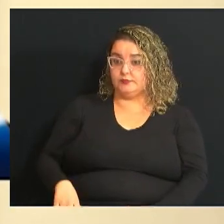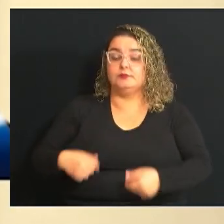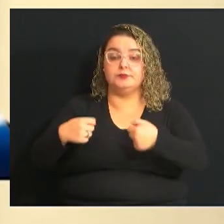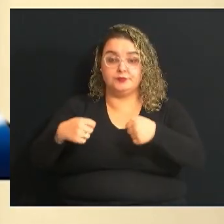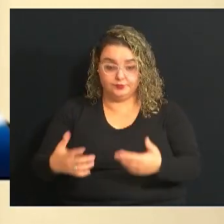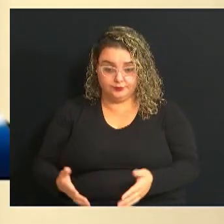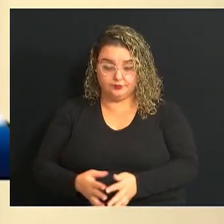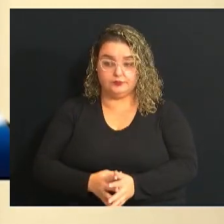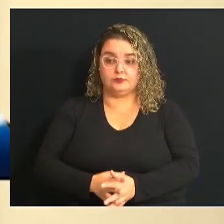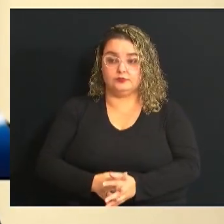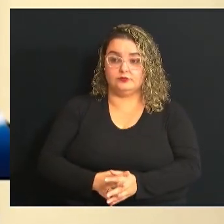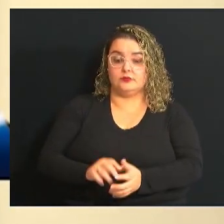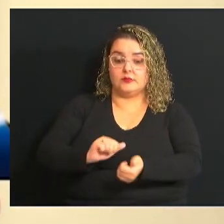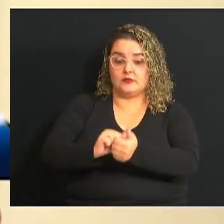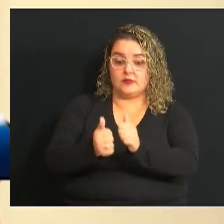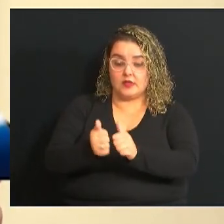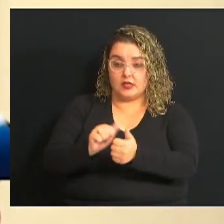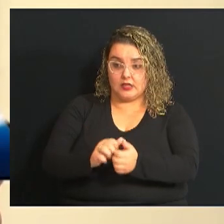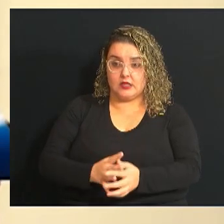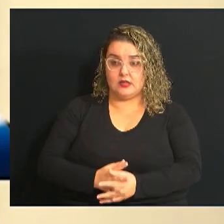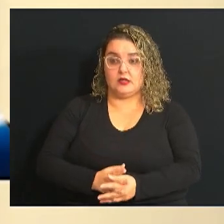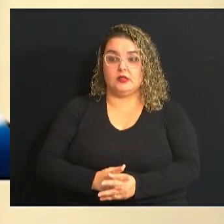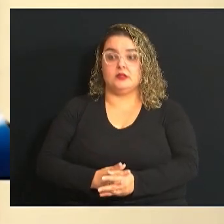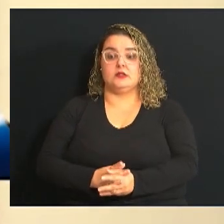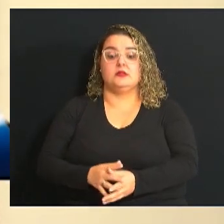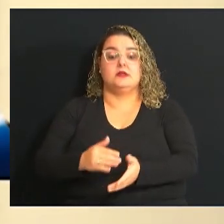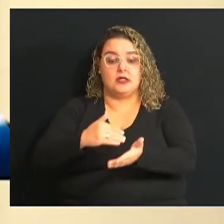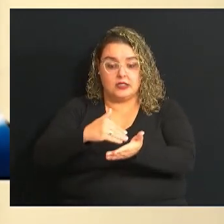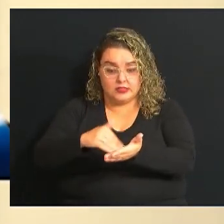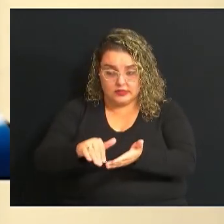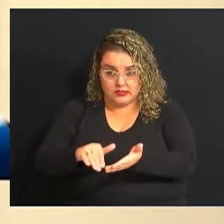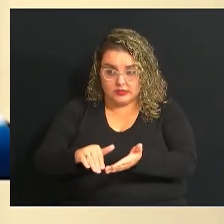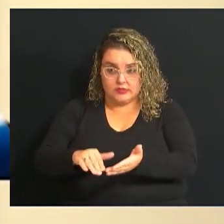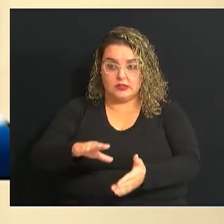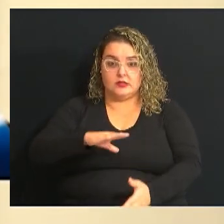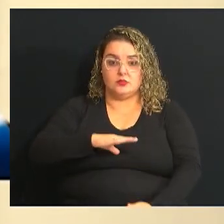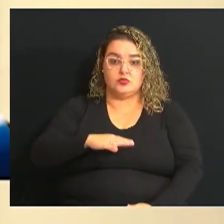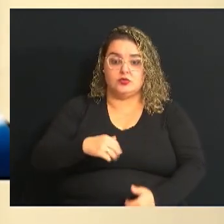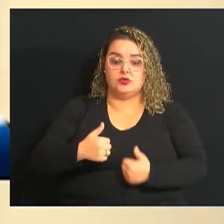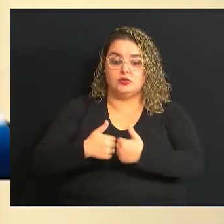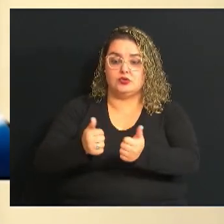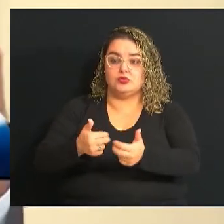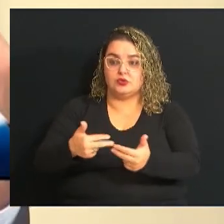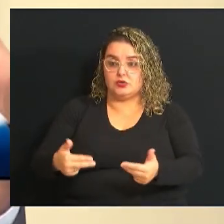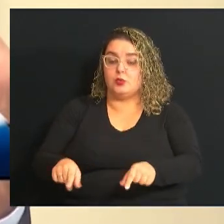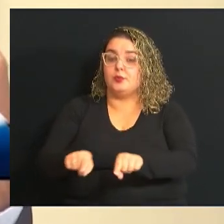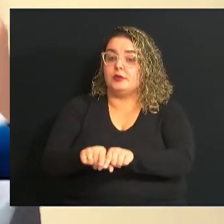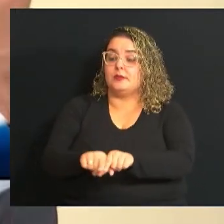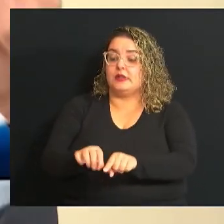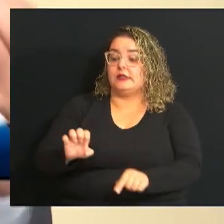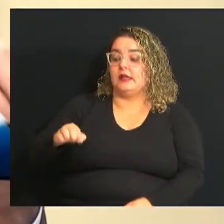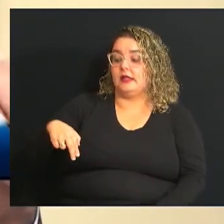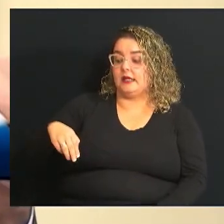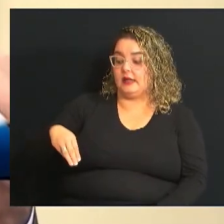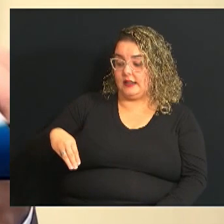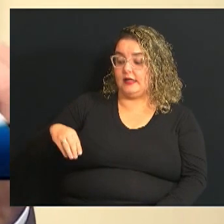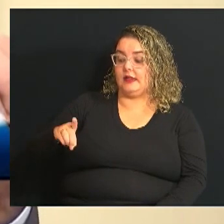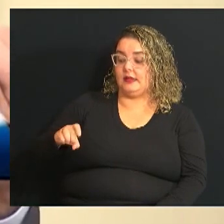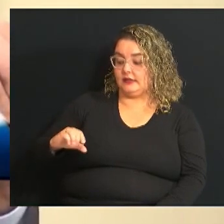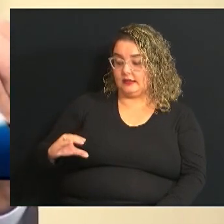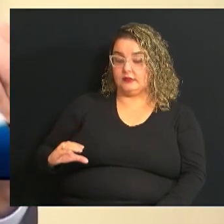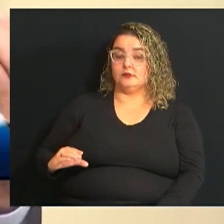pela gestão financeira da arrecadação, será também da própria ENDEC. Então é assim, são dois projetos